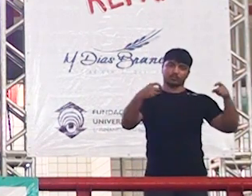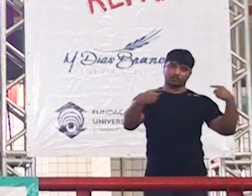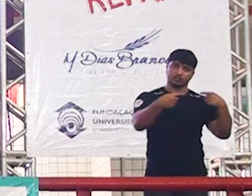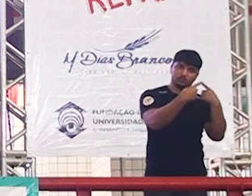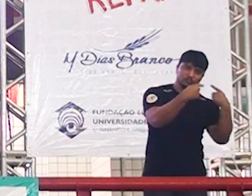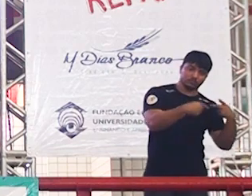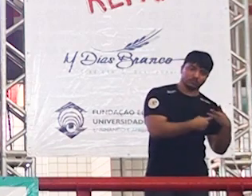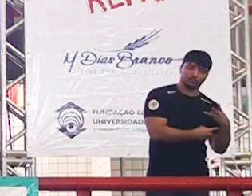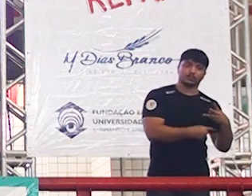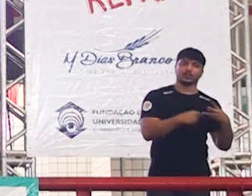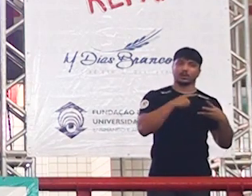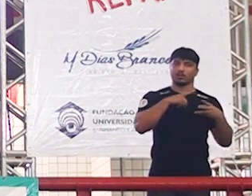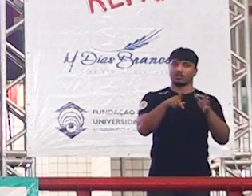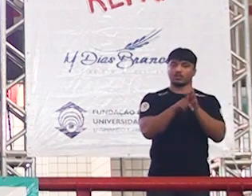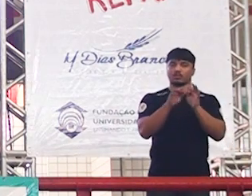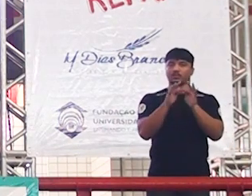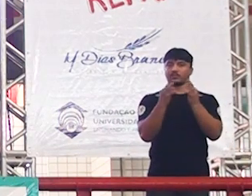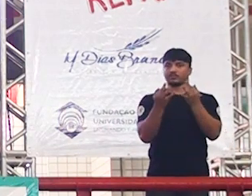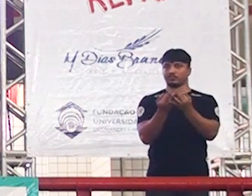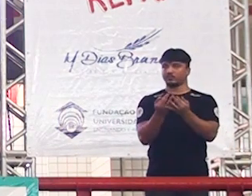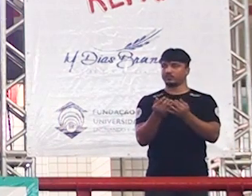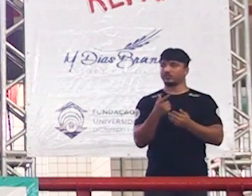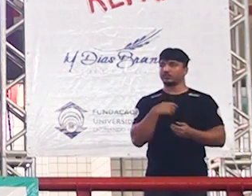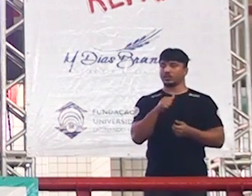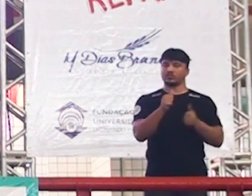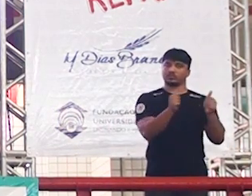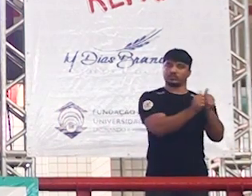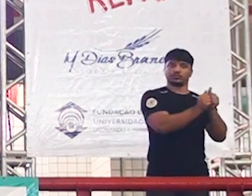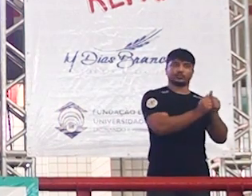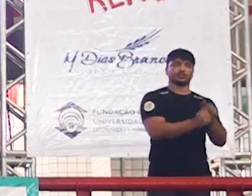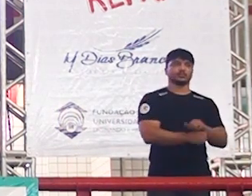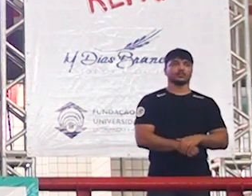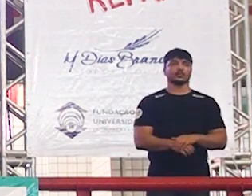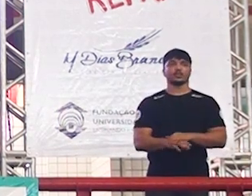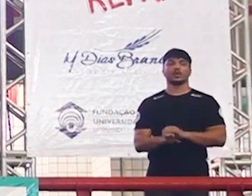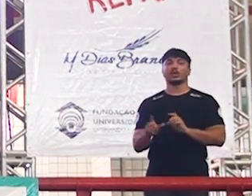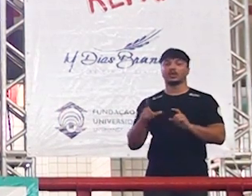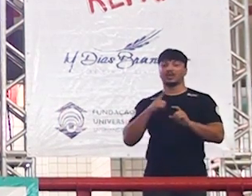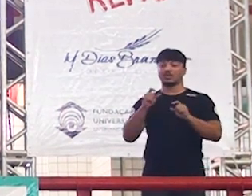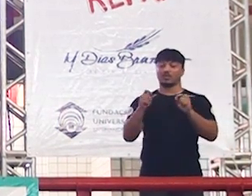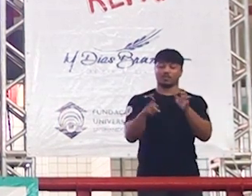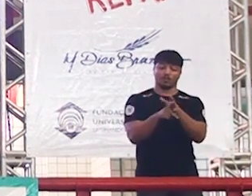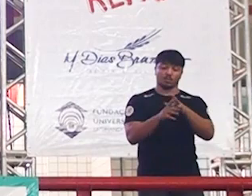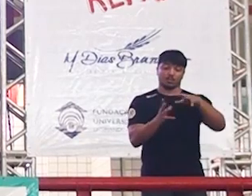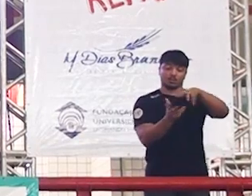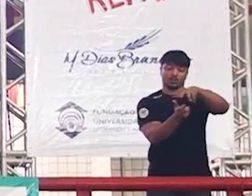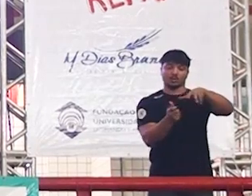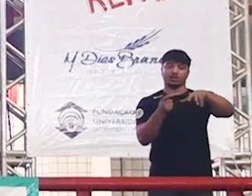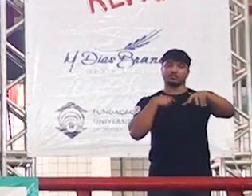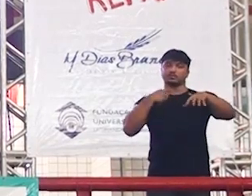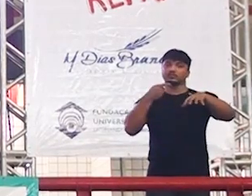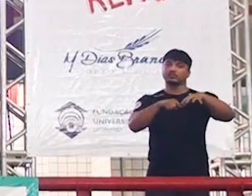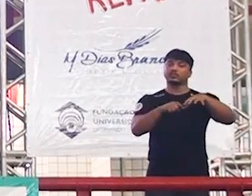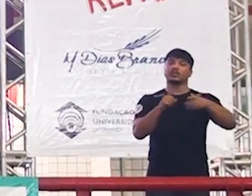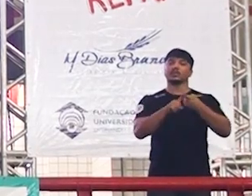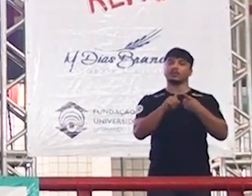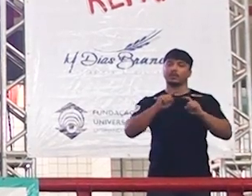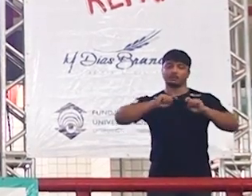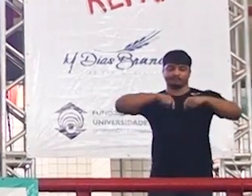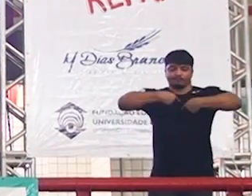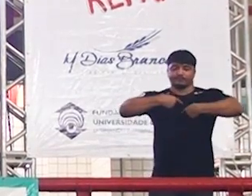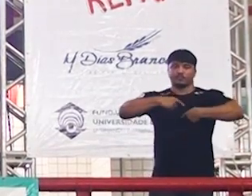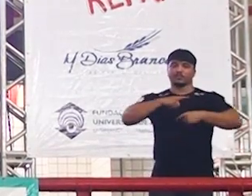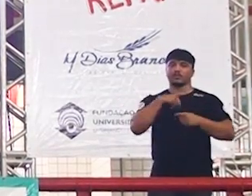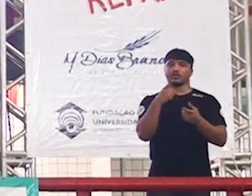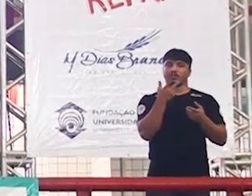como o sangue que une uma família. Tudo está associado. O que fere a terra, fere também os filhos da terra. O homem